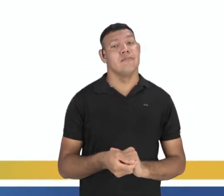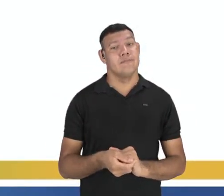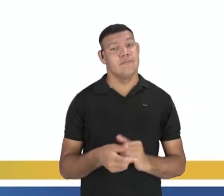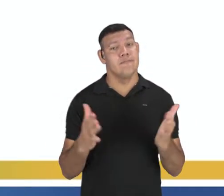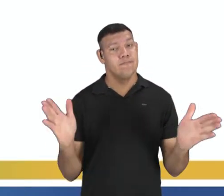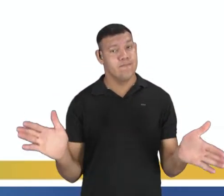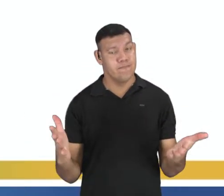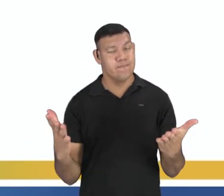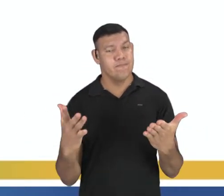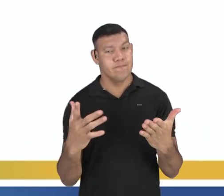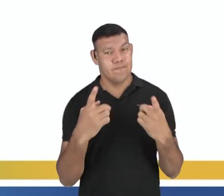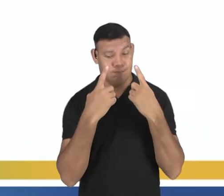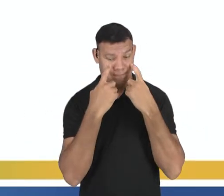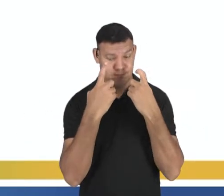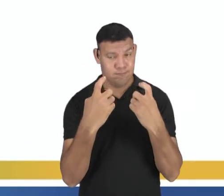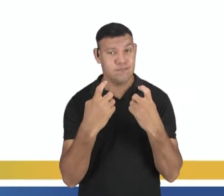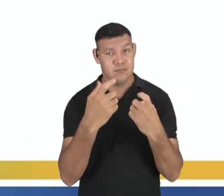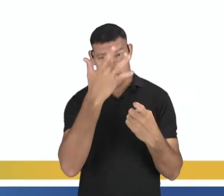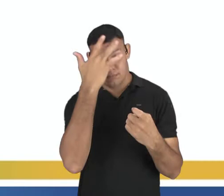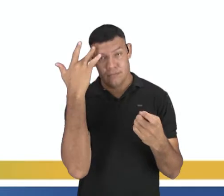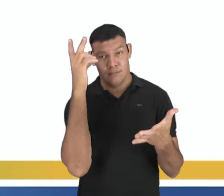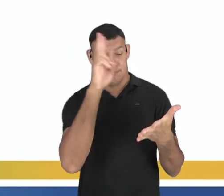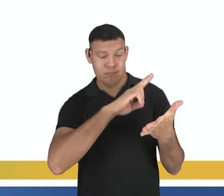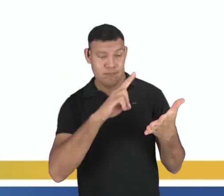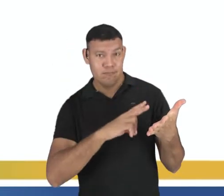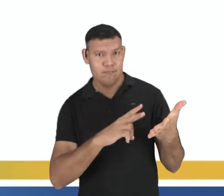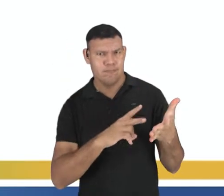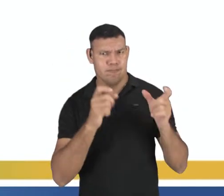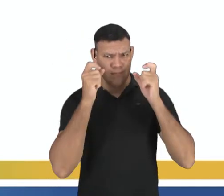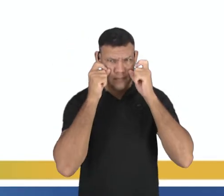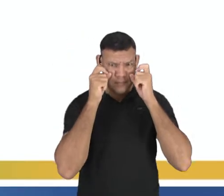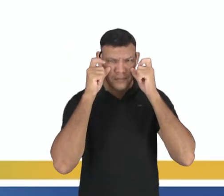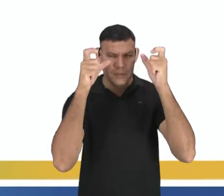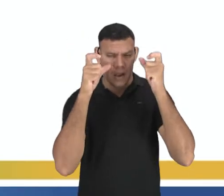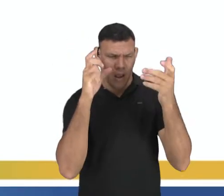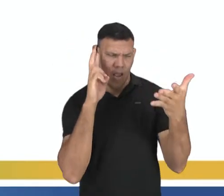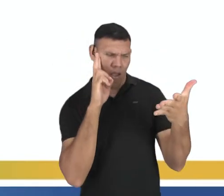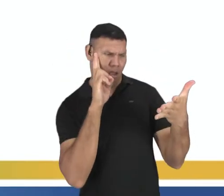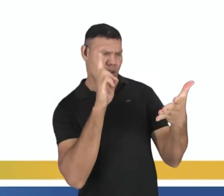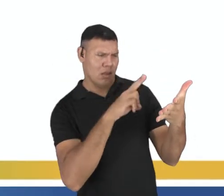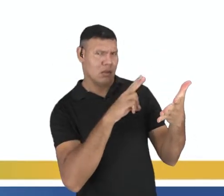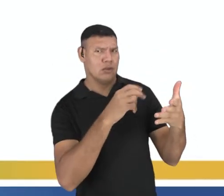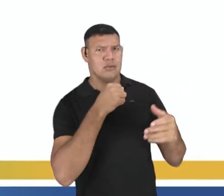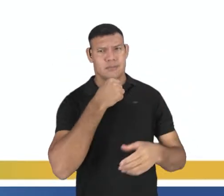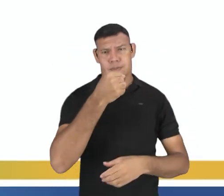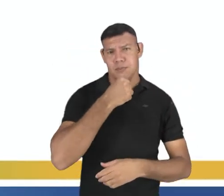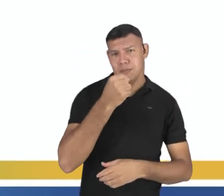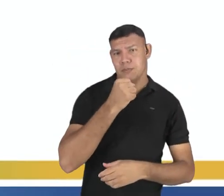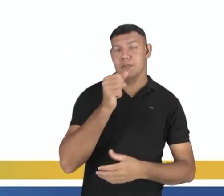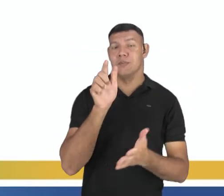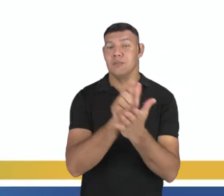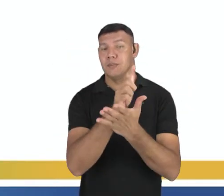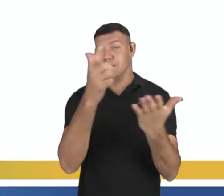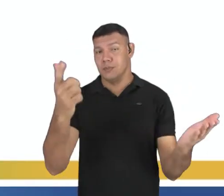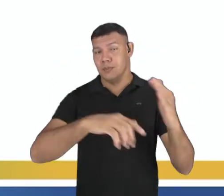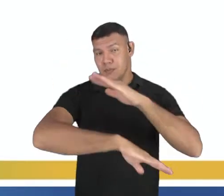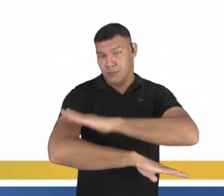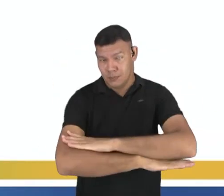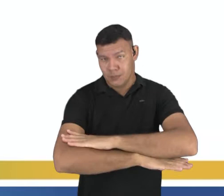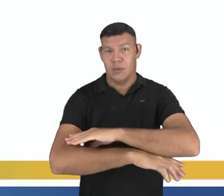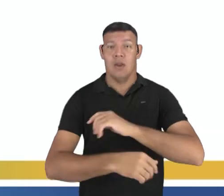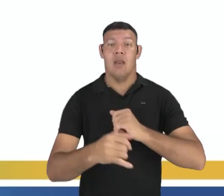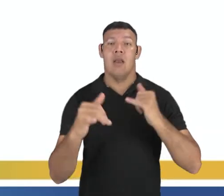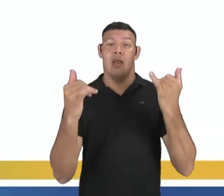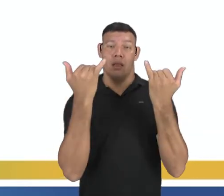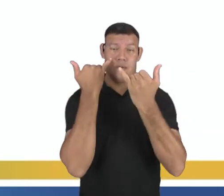favorecer o interesse do leitor. Ele, o lead, é que chama a atenção para a reportagem, para a notícia, para aquele